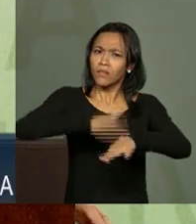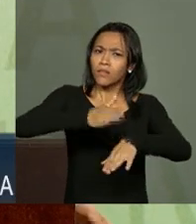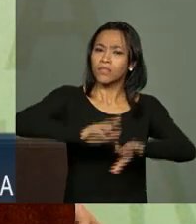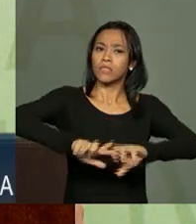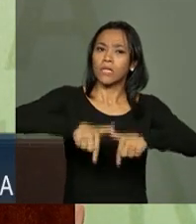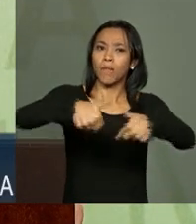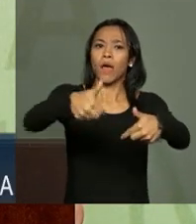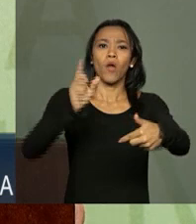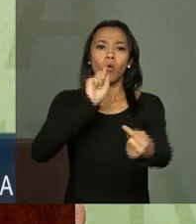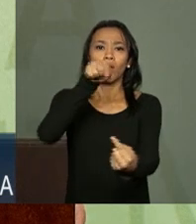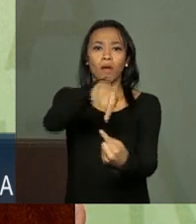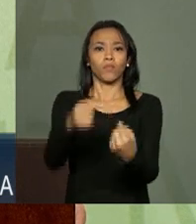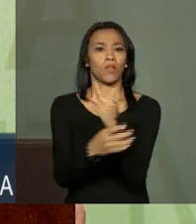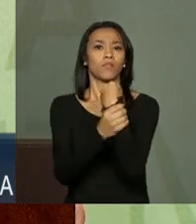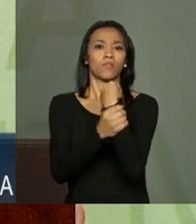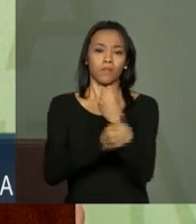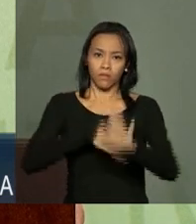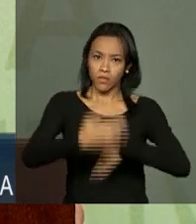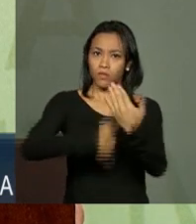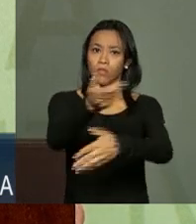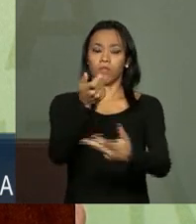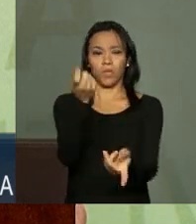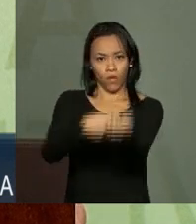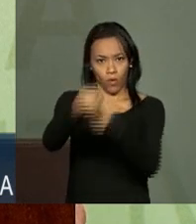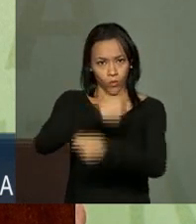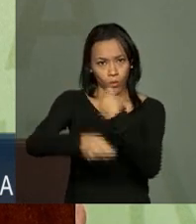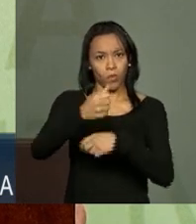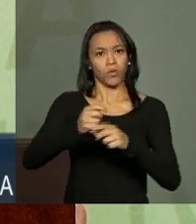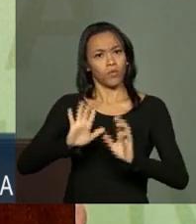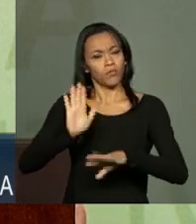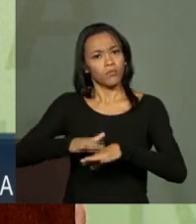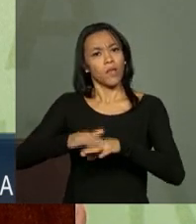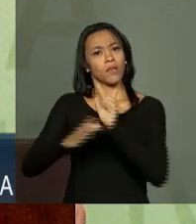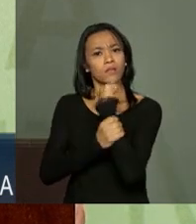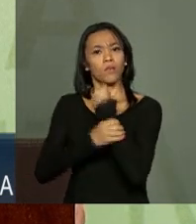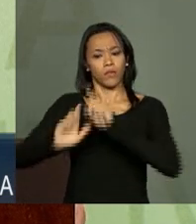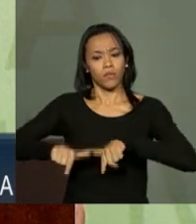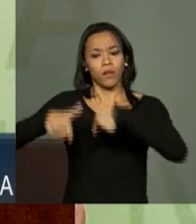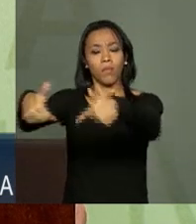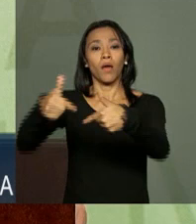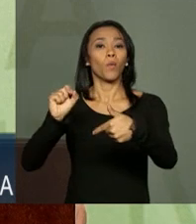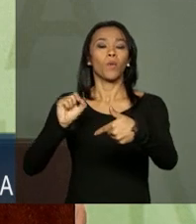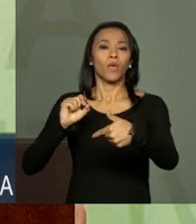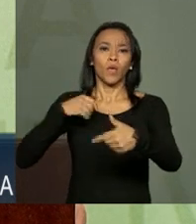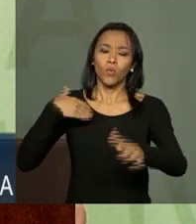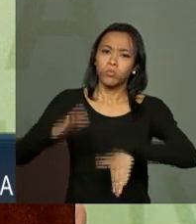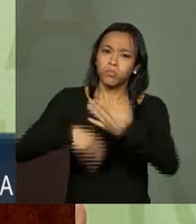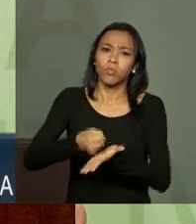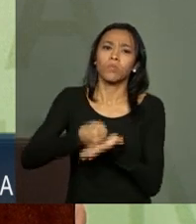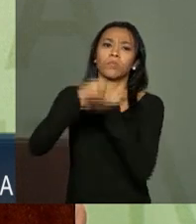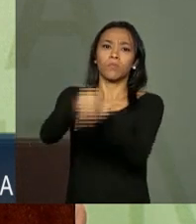o seu crescimento econômico, era ações para garantir o desenvolvimento social de